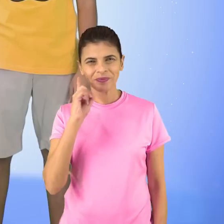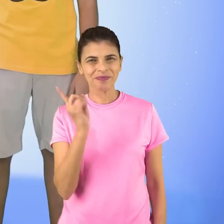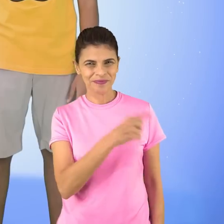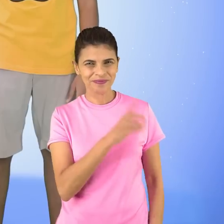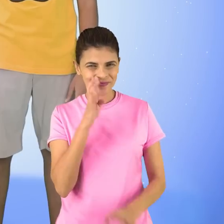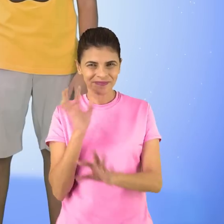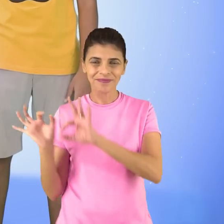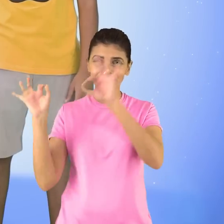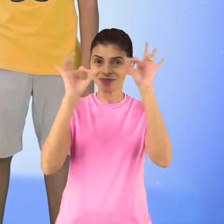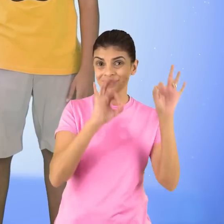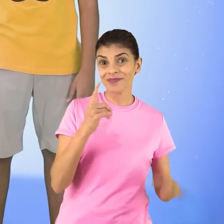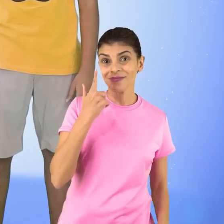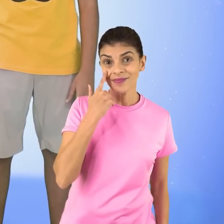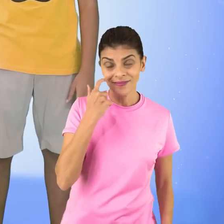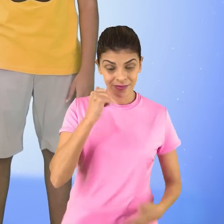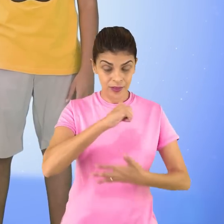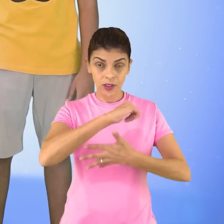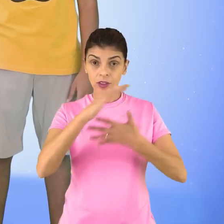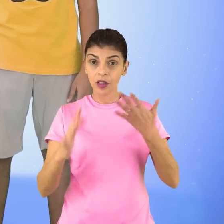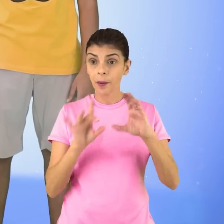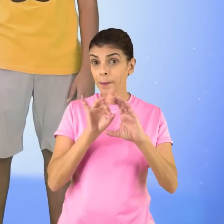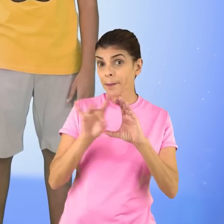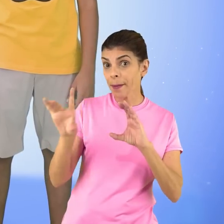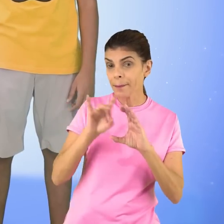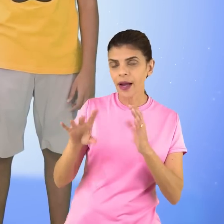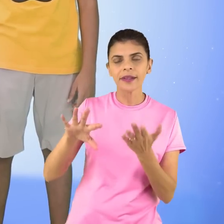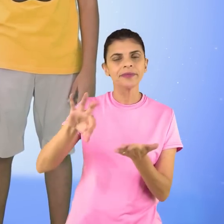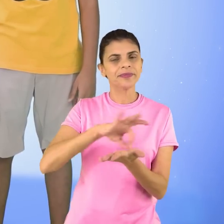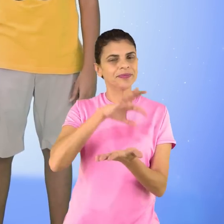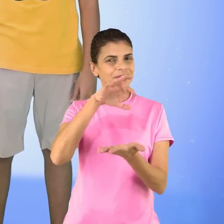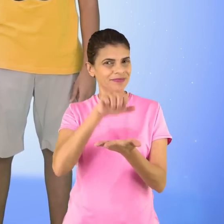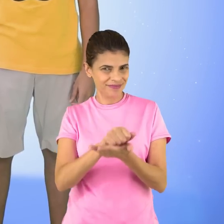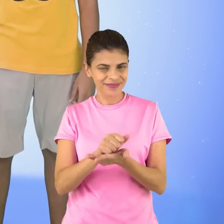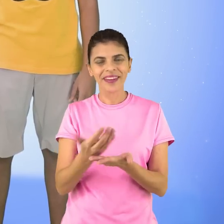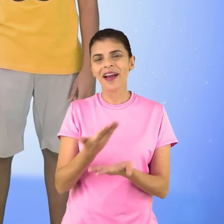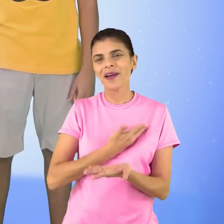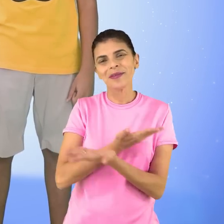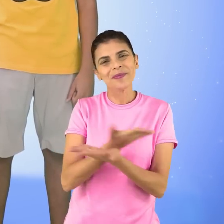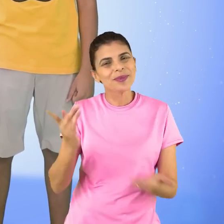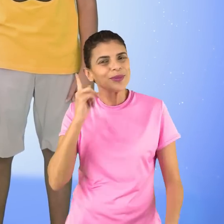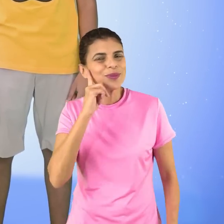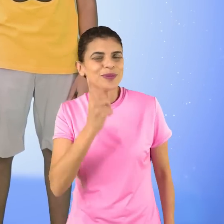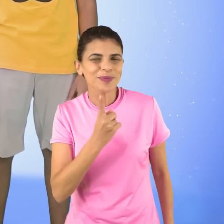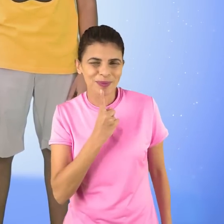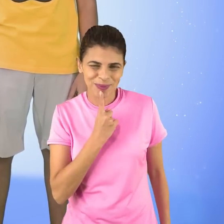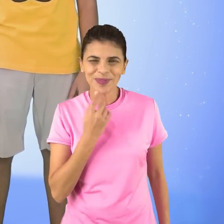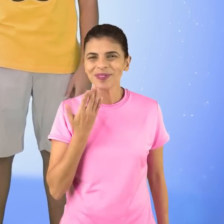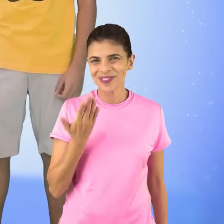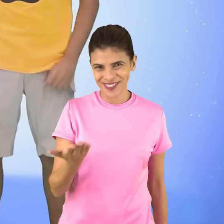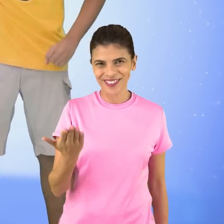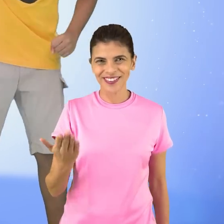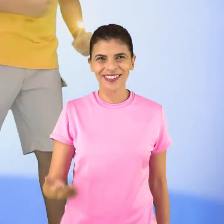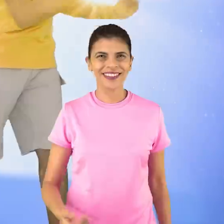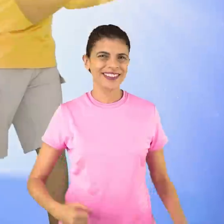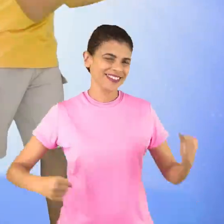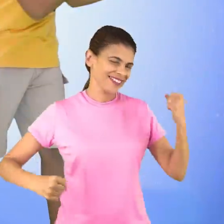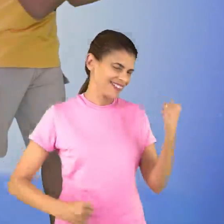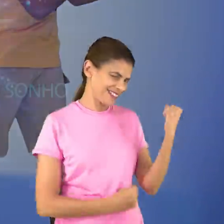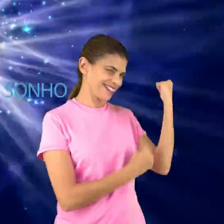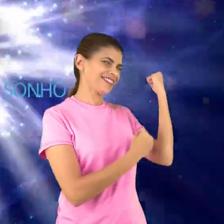Você assistiu Lucastum? Agora se inscreve no canal Lucastum e mostra Lucastum para os seus amigos e amigas.